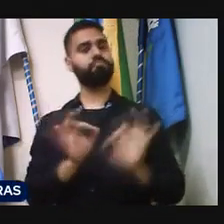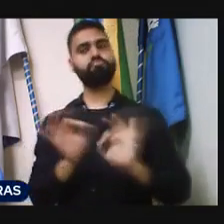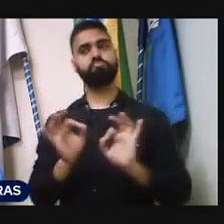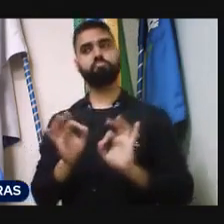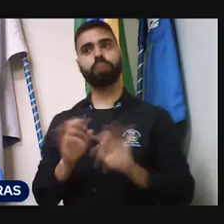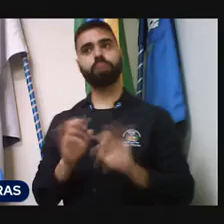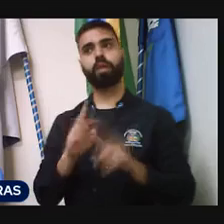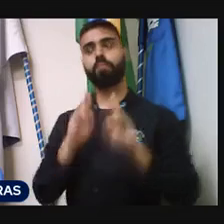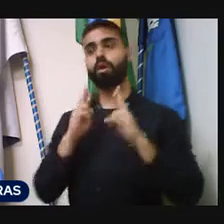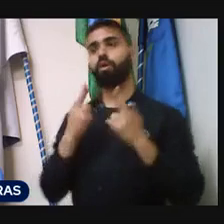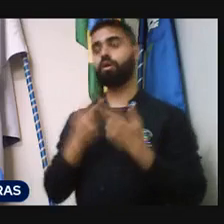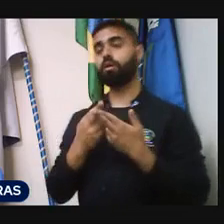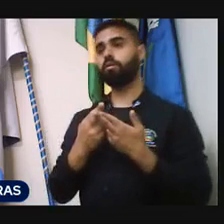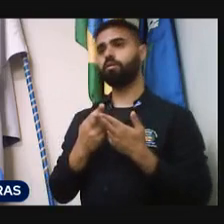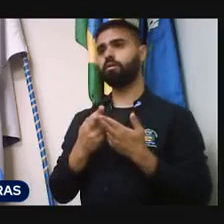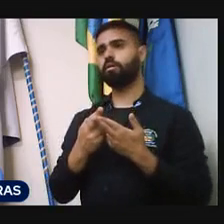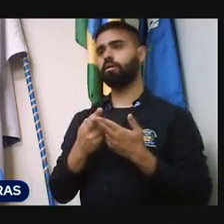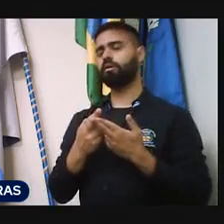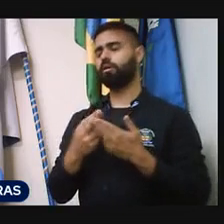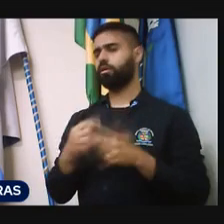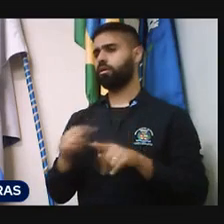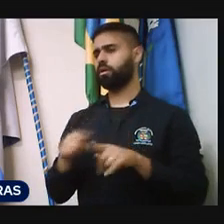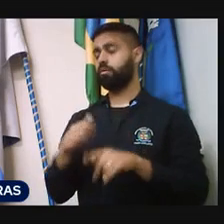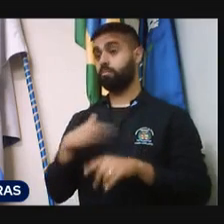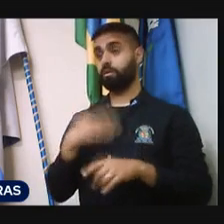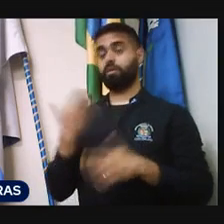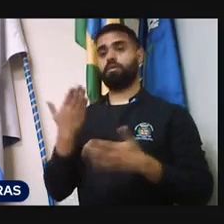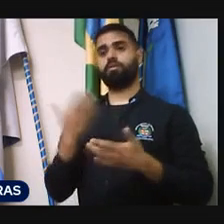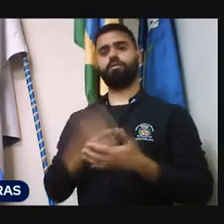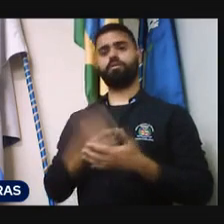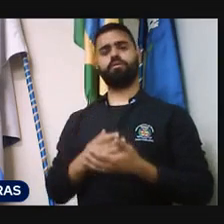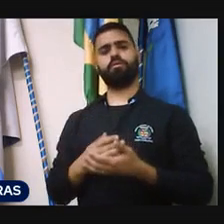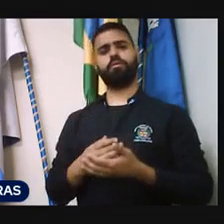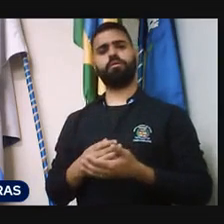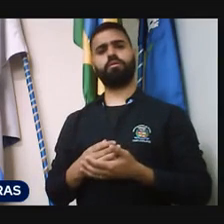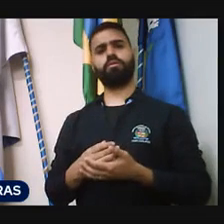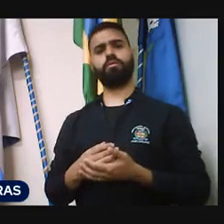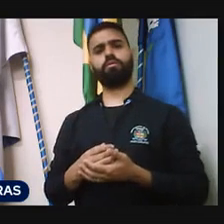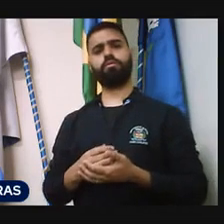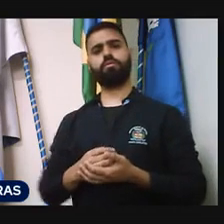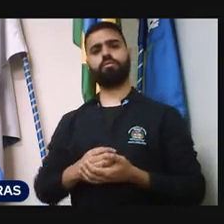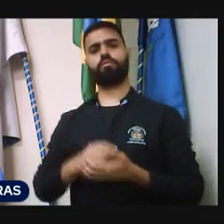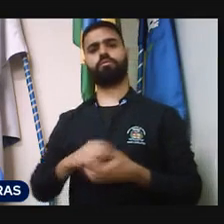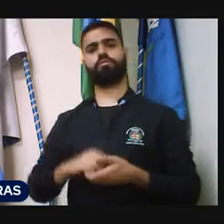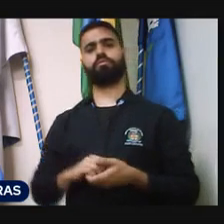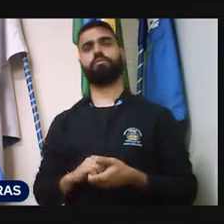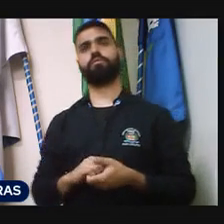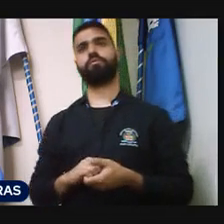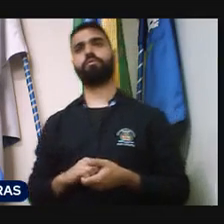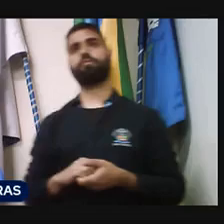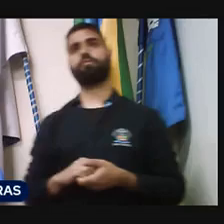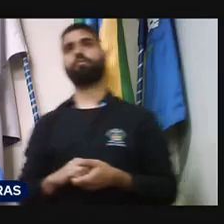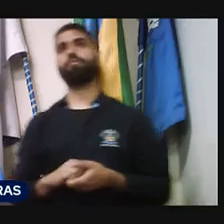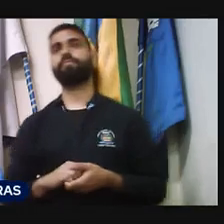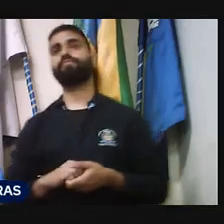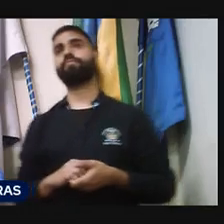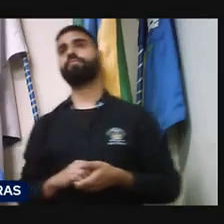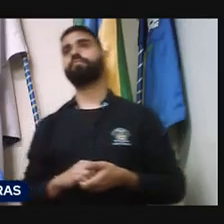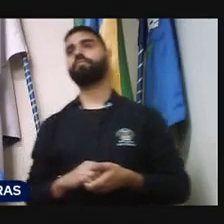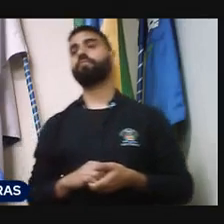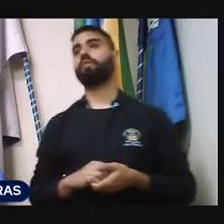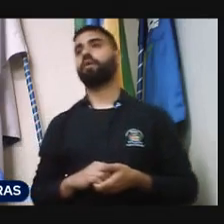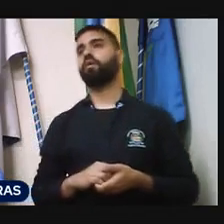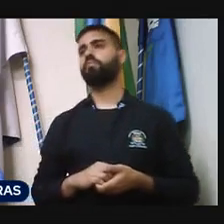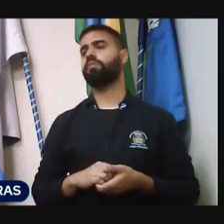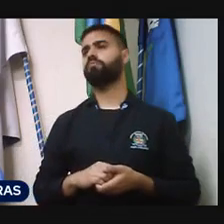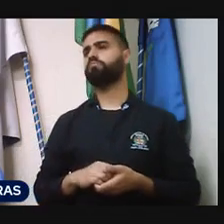cedo e com espanto e preocupação na verdade não me deparei uma uma decisão do Tribunal